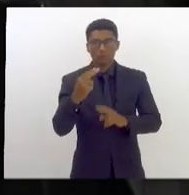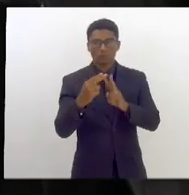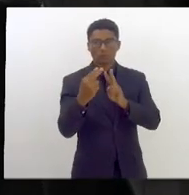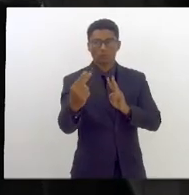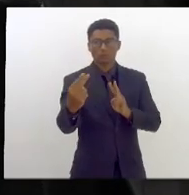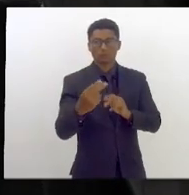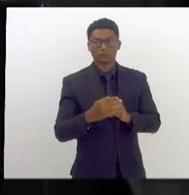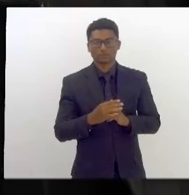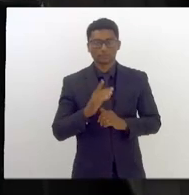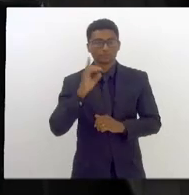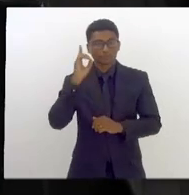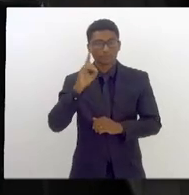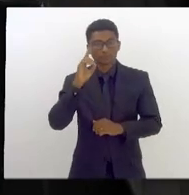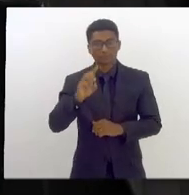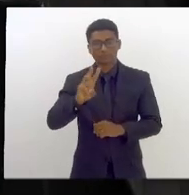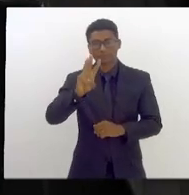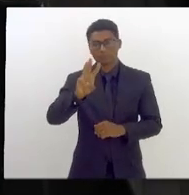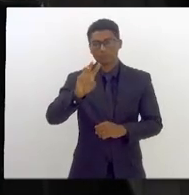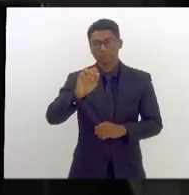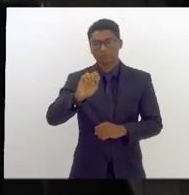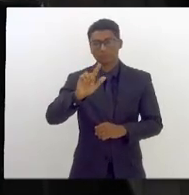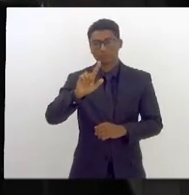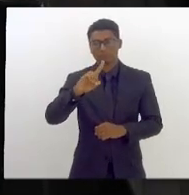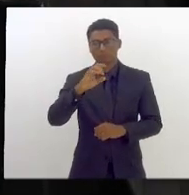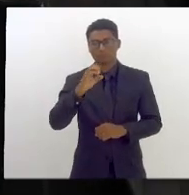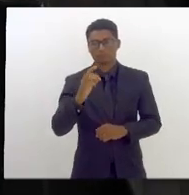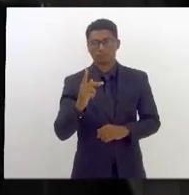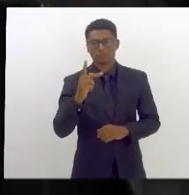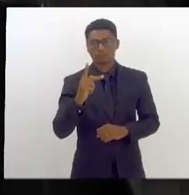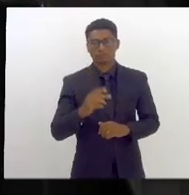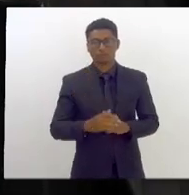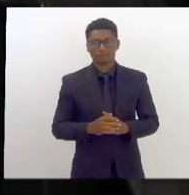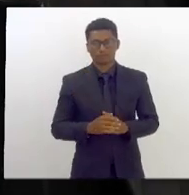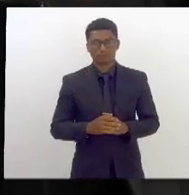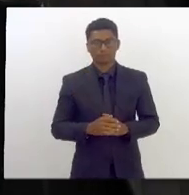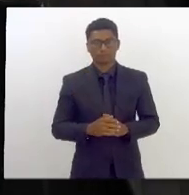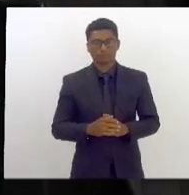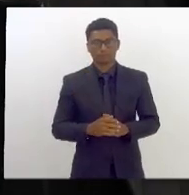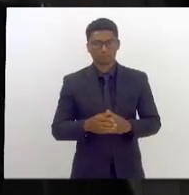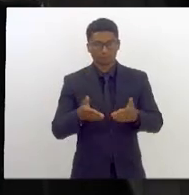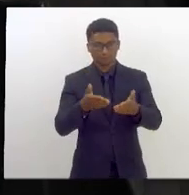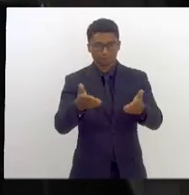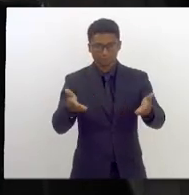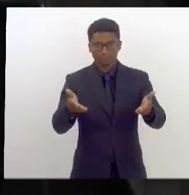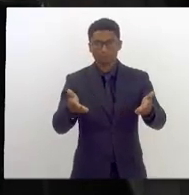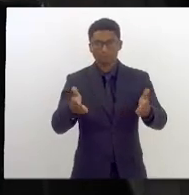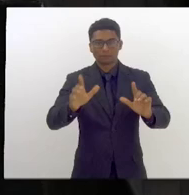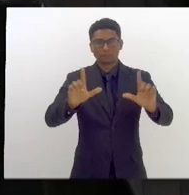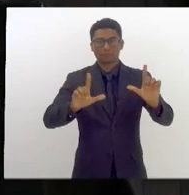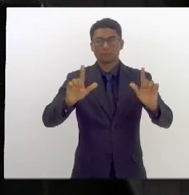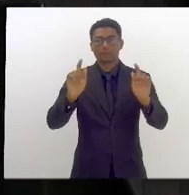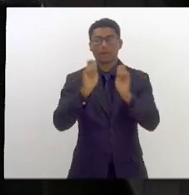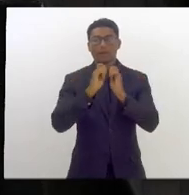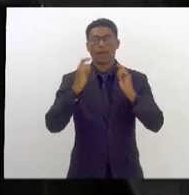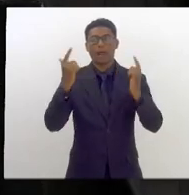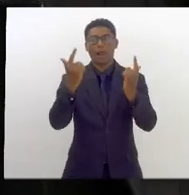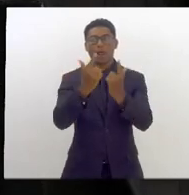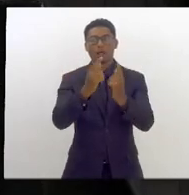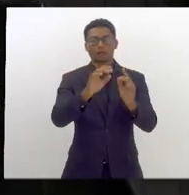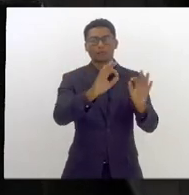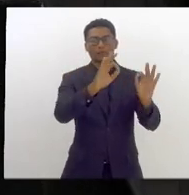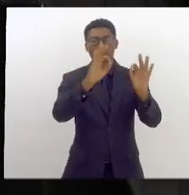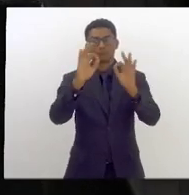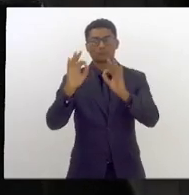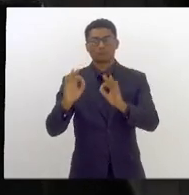Deputado valdeck Carneiro senhoras e senhores telespectadores da TV alerj